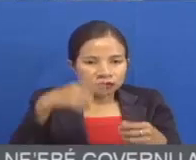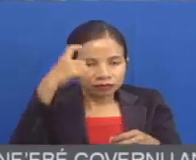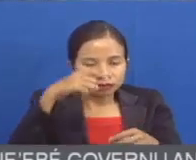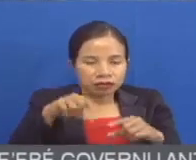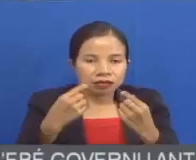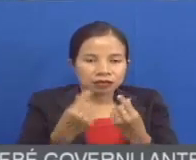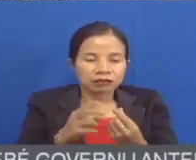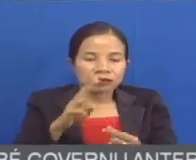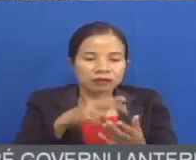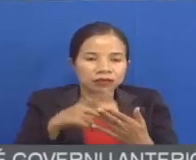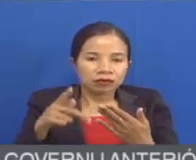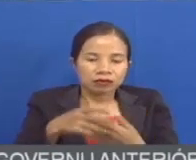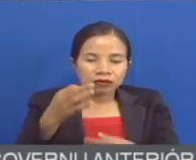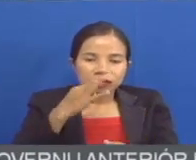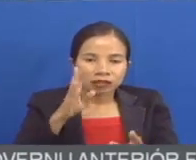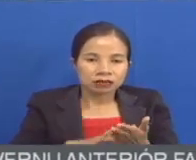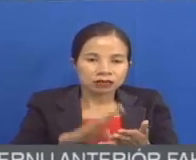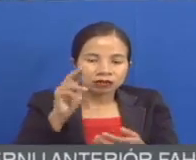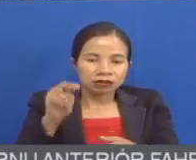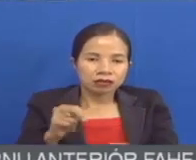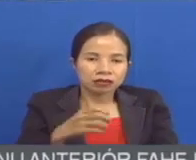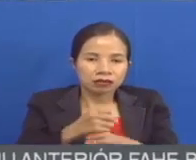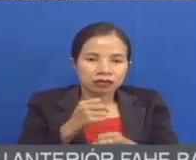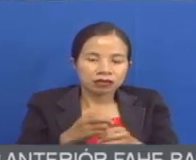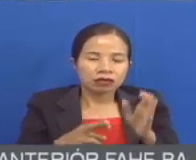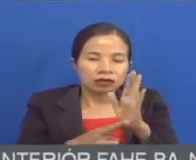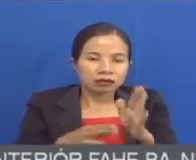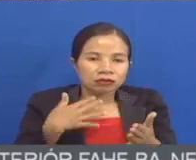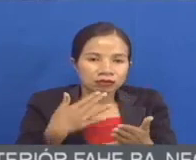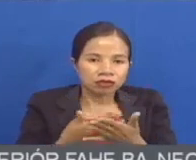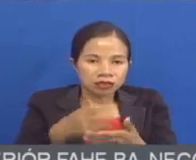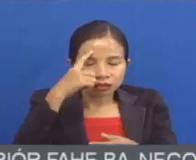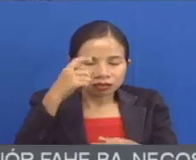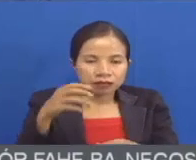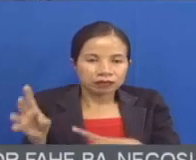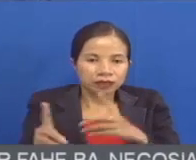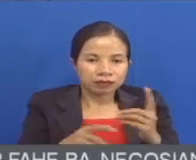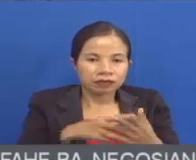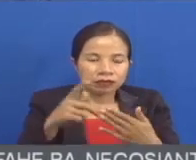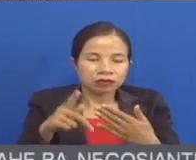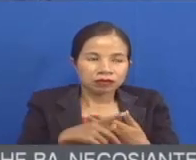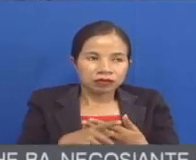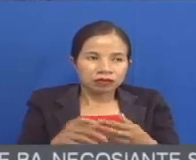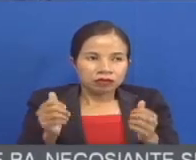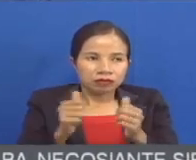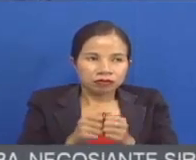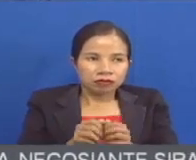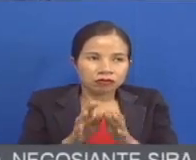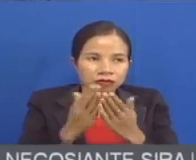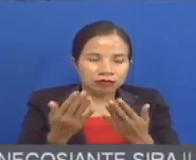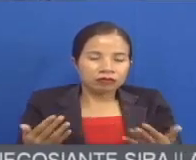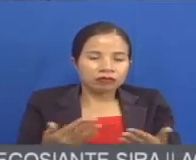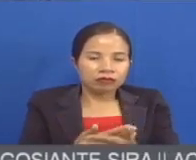a equipas de gestão programa merenda escolar, né? O de ralo relatório rodia, também implementação programa, né? O Matadalam